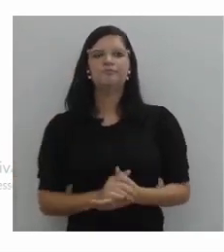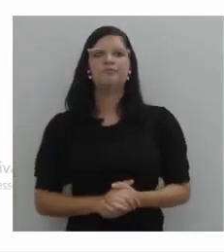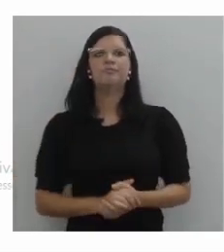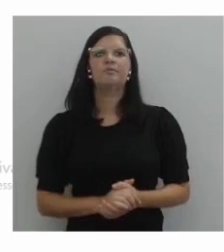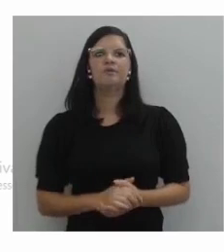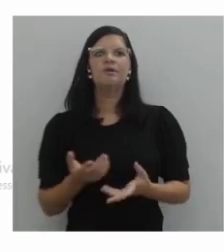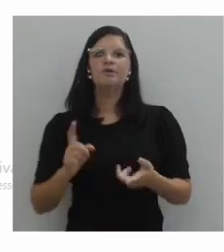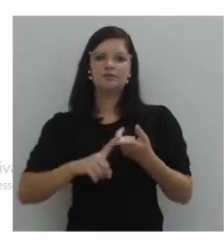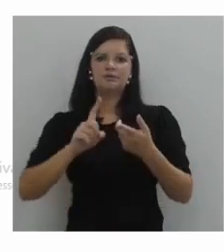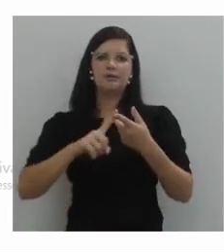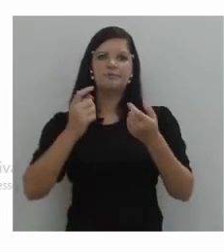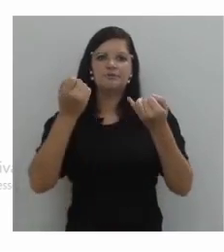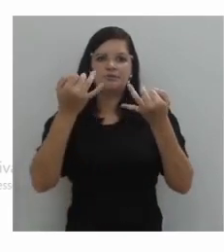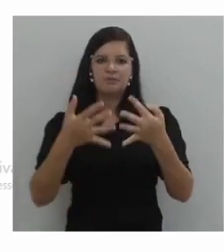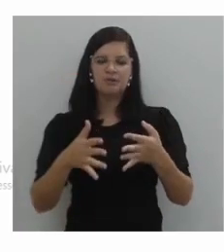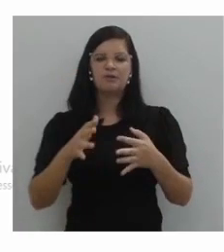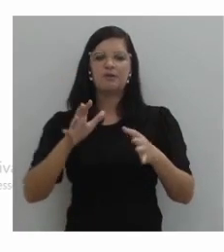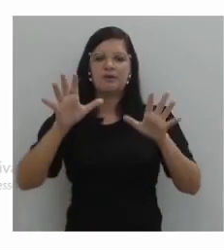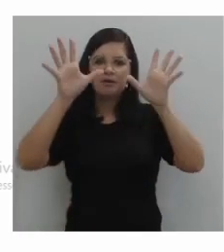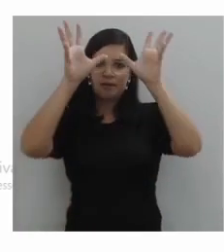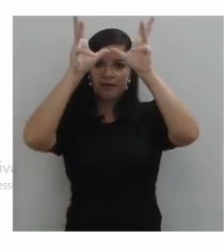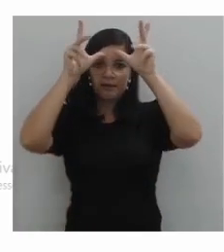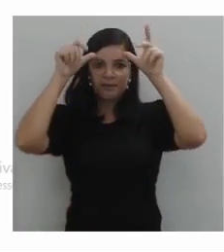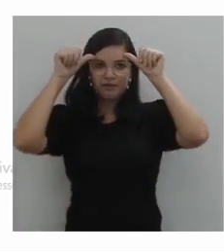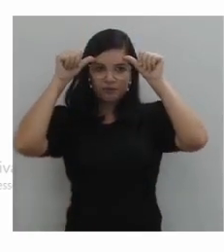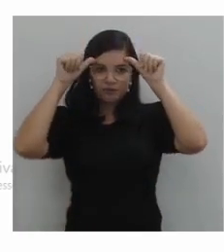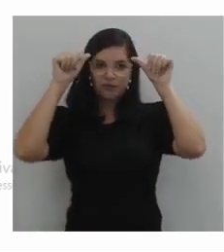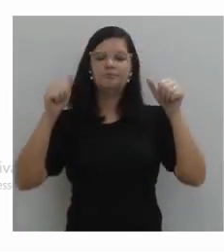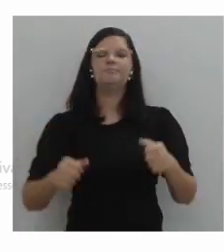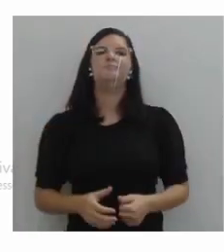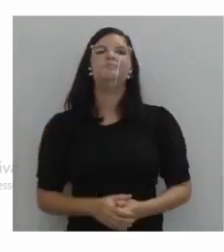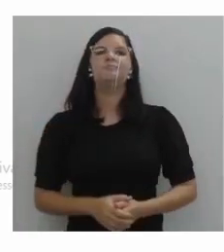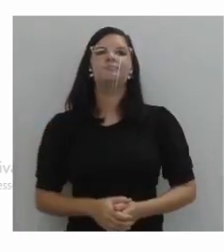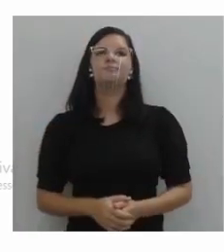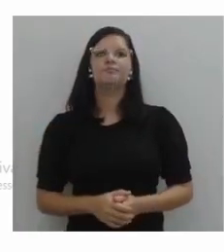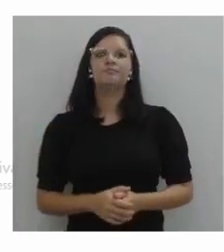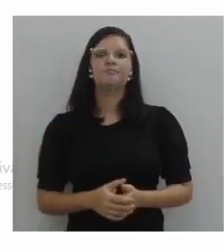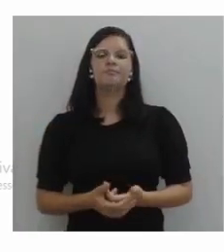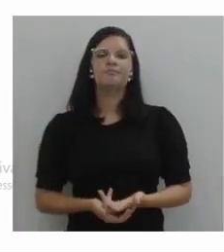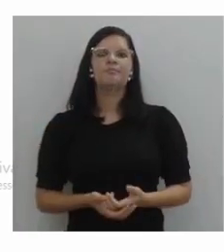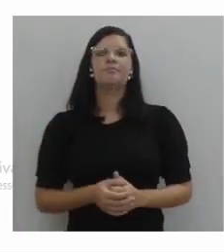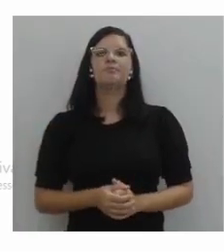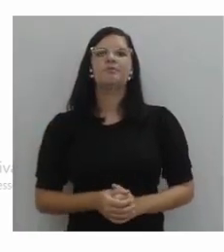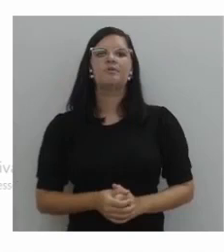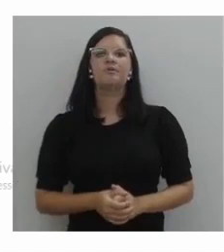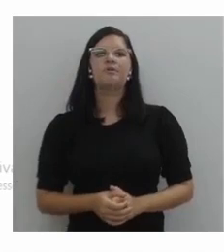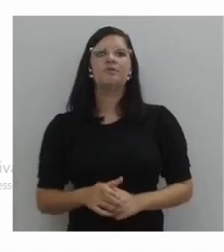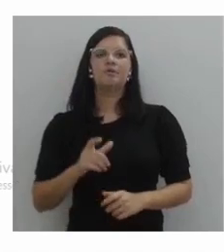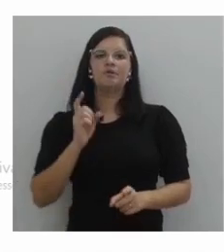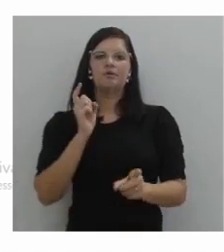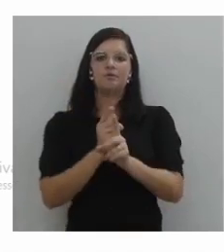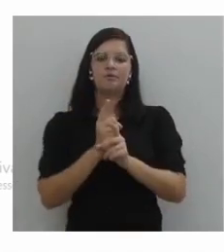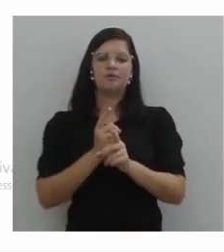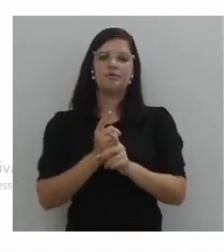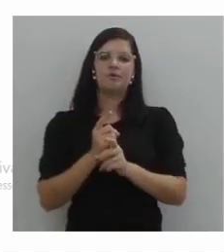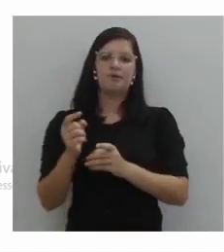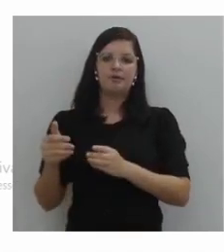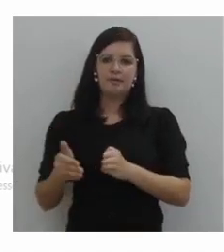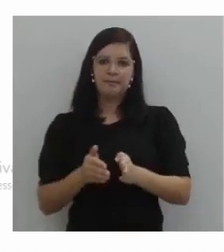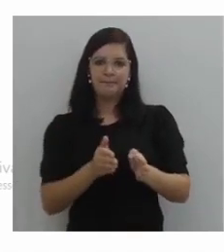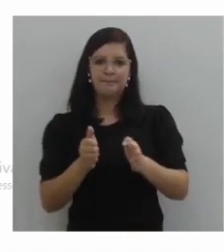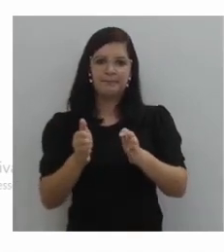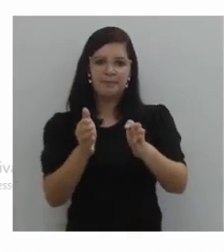também, falando ainda sobre a região norte, a bacia do Rio Amazônica, do Rio Amazonas, tá? Que é uma